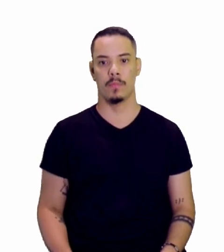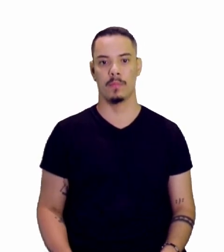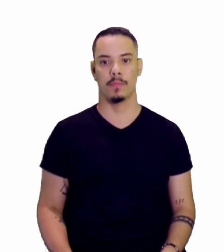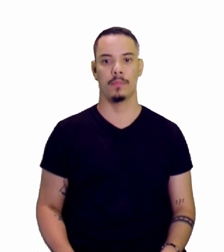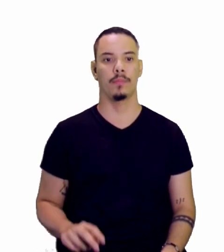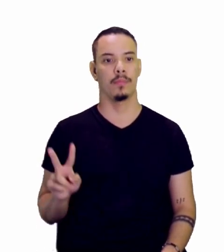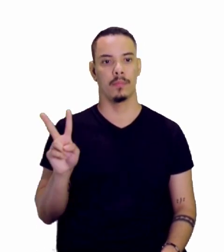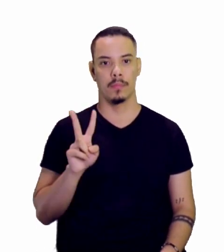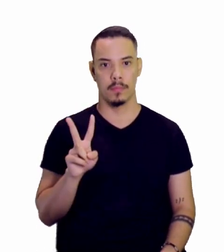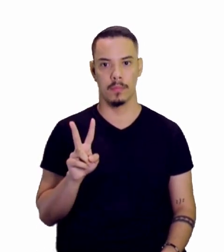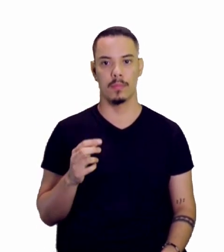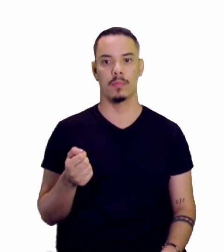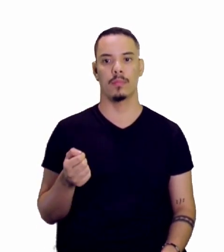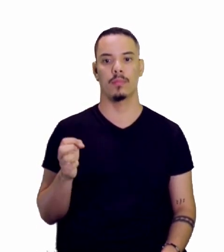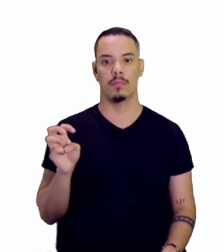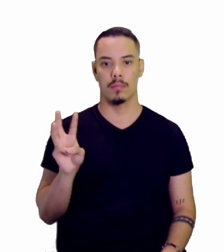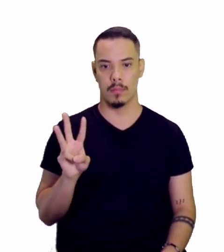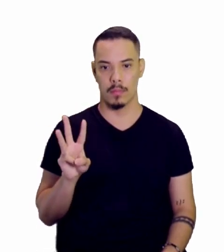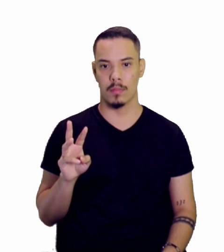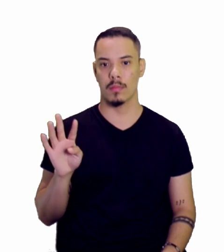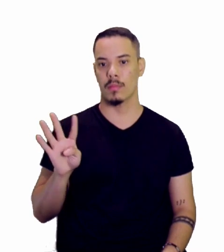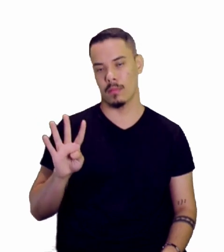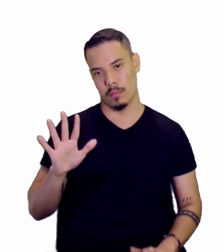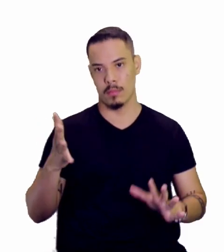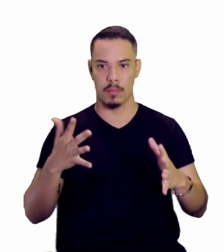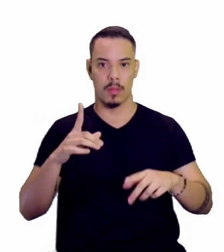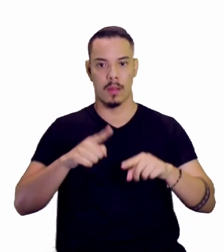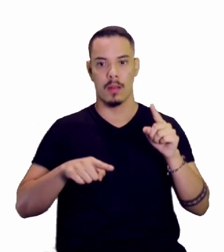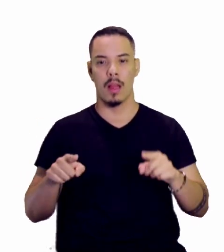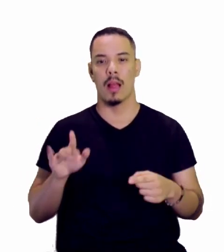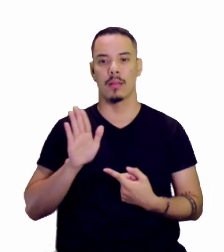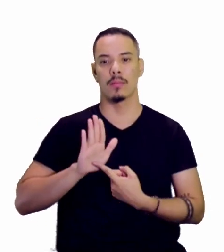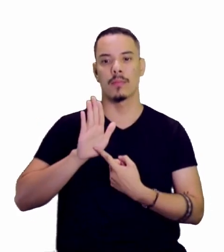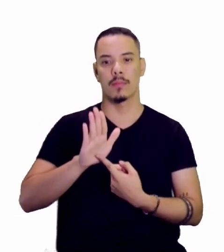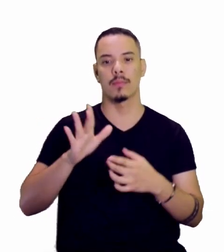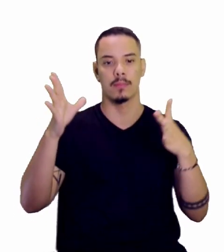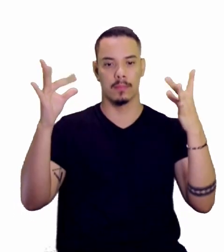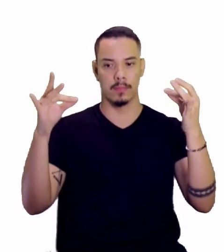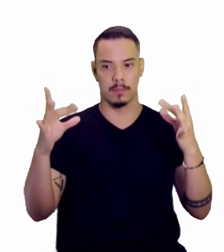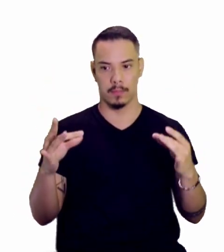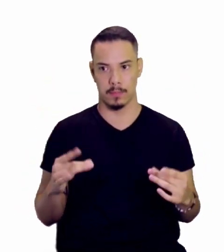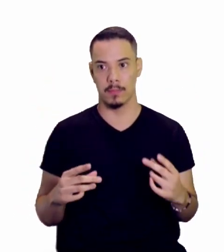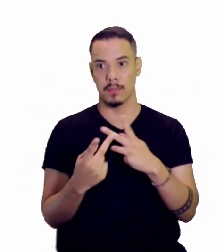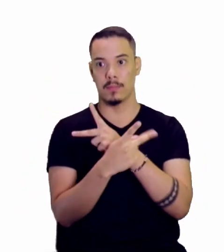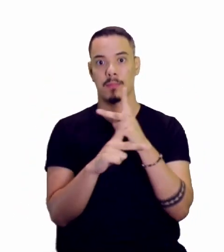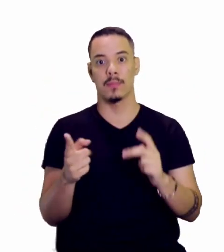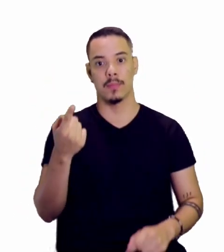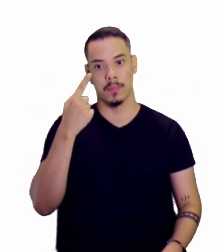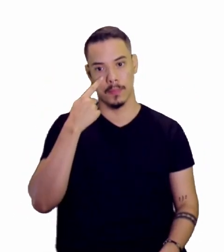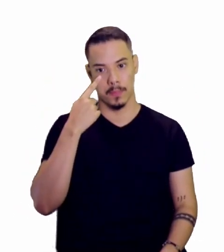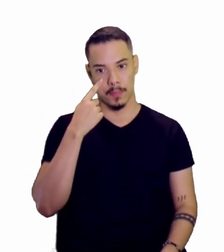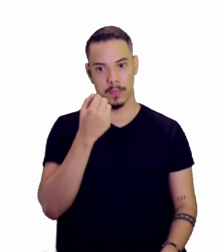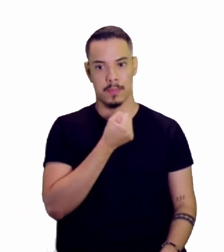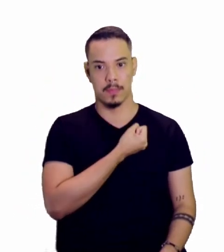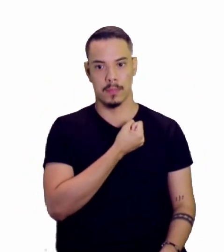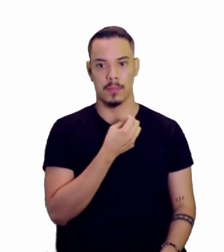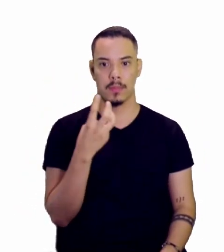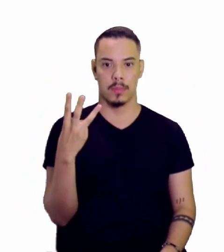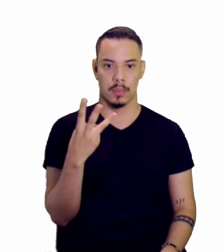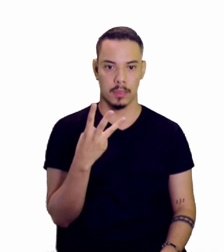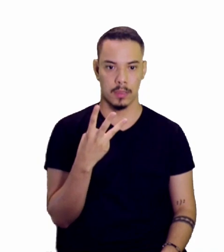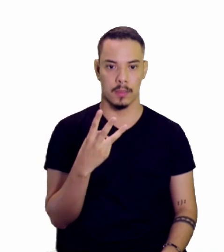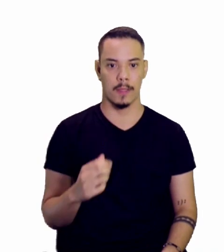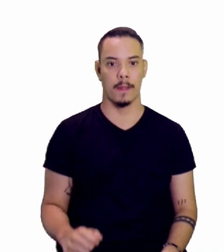vai vendo, cinto 4, esse aqui. Aí tem uns tracinhos para indicar direitinho, né? Isso, ali o 3, aquele mais clarinho, né?